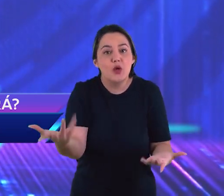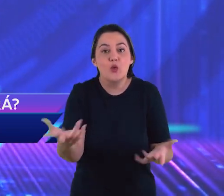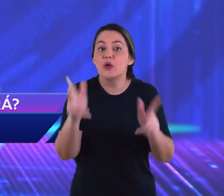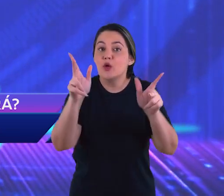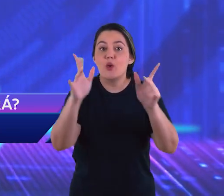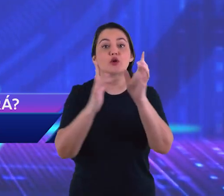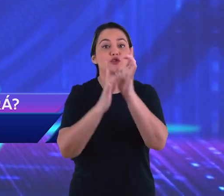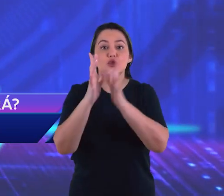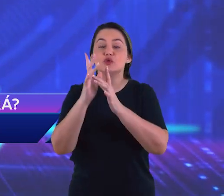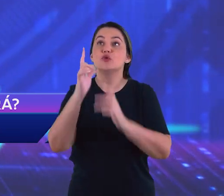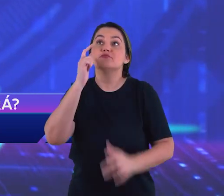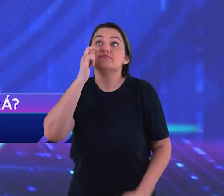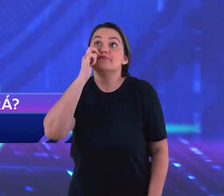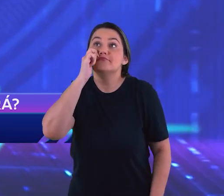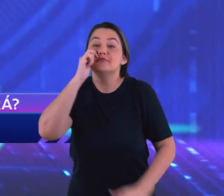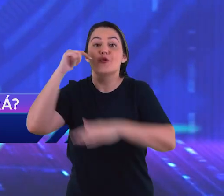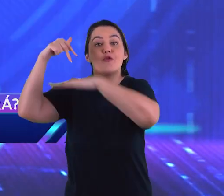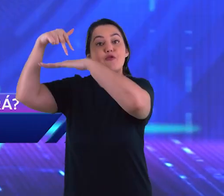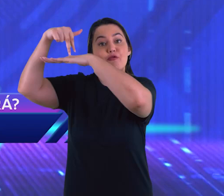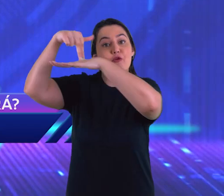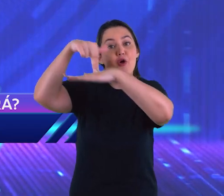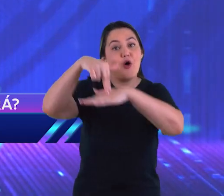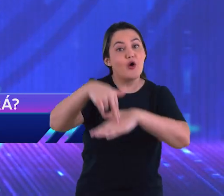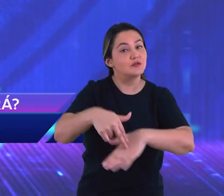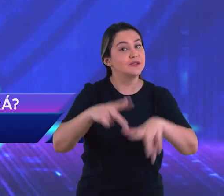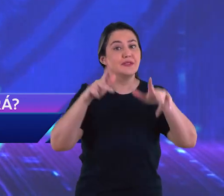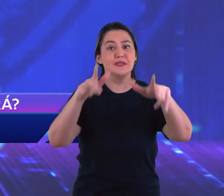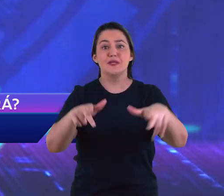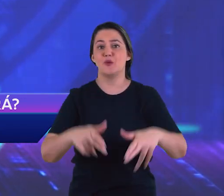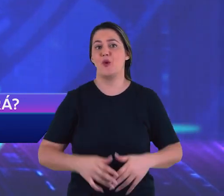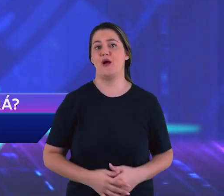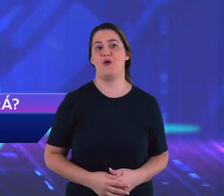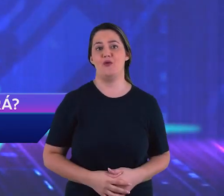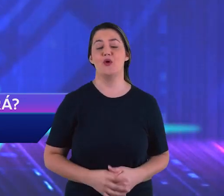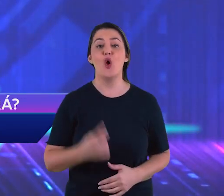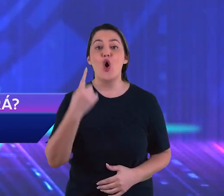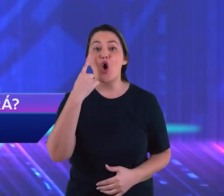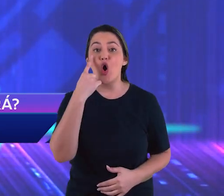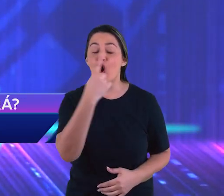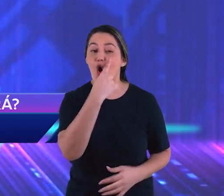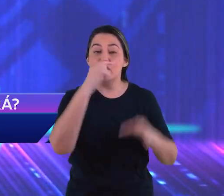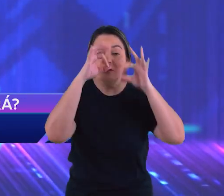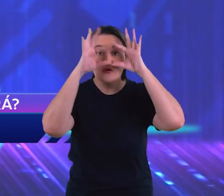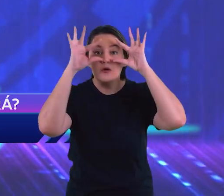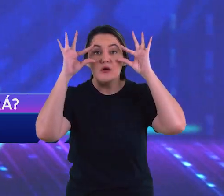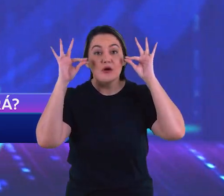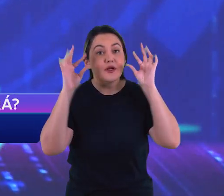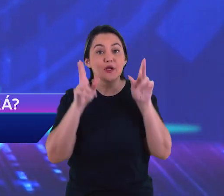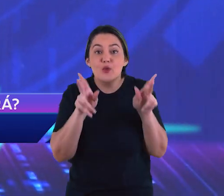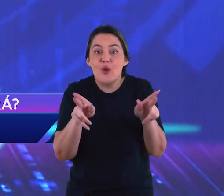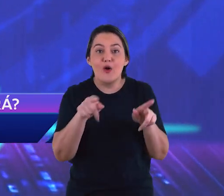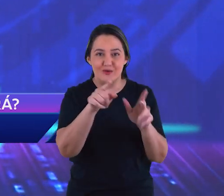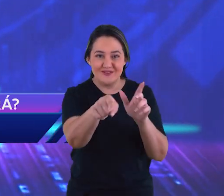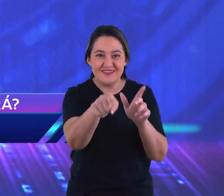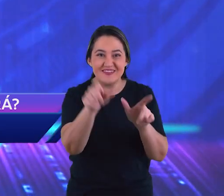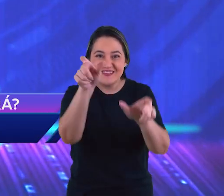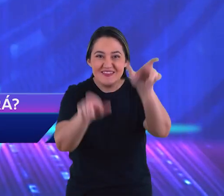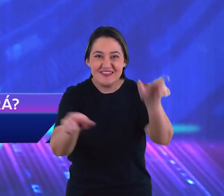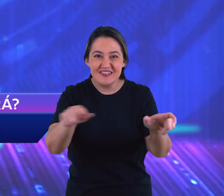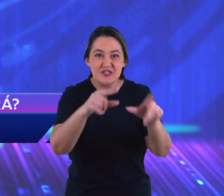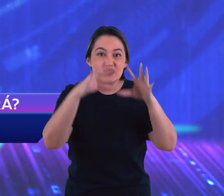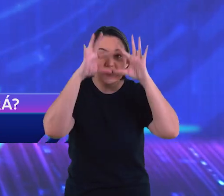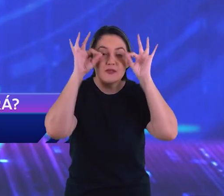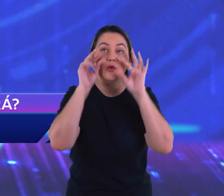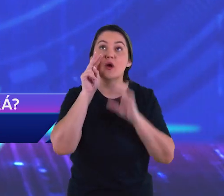Então, os nossos olhos contemplarão a volta de Jesus como os discípulos